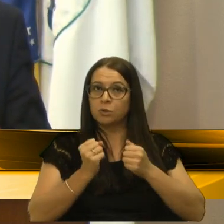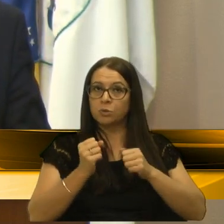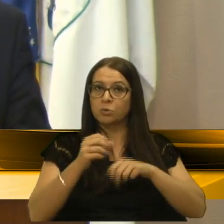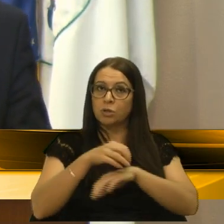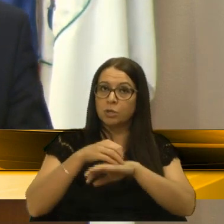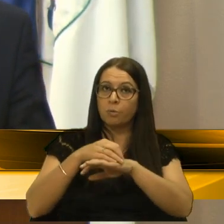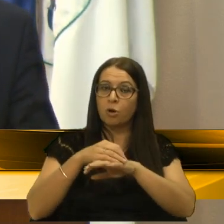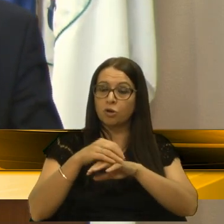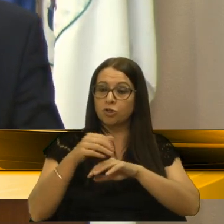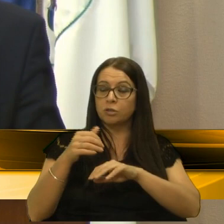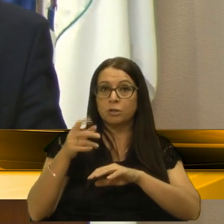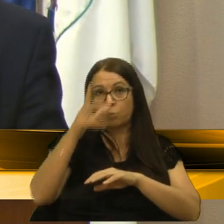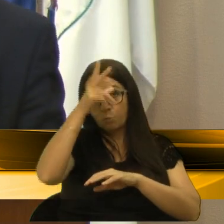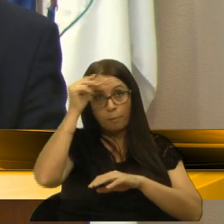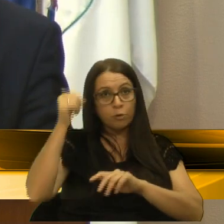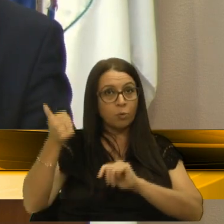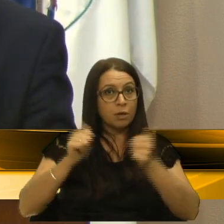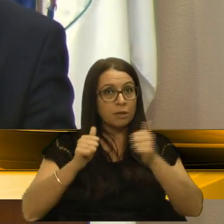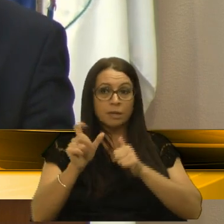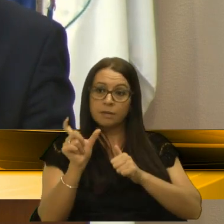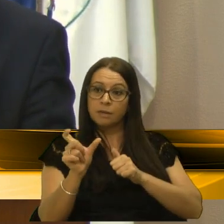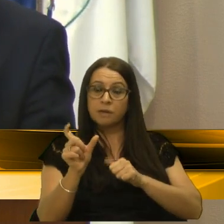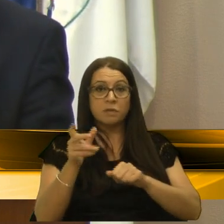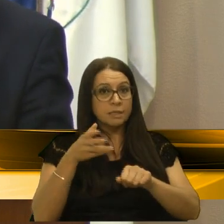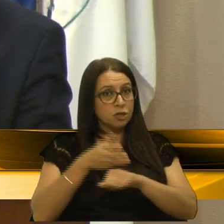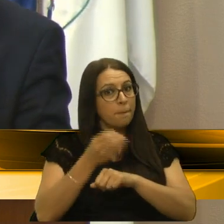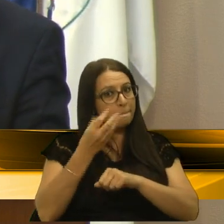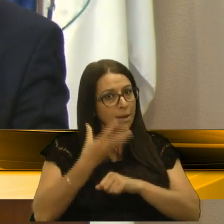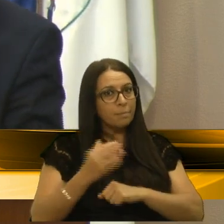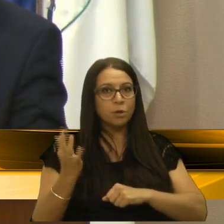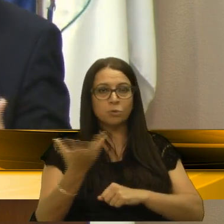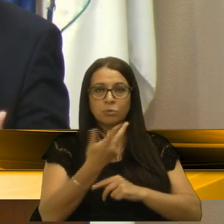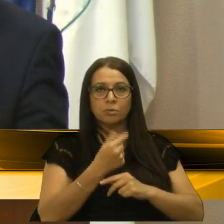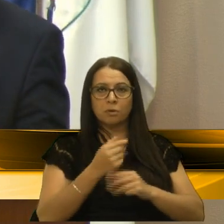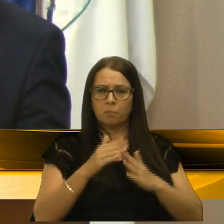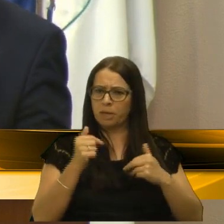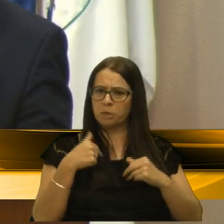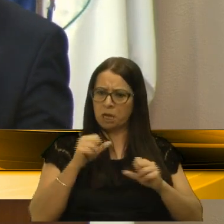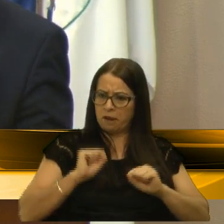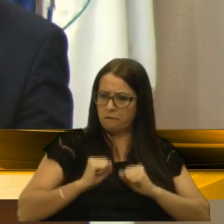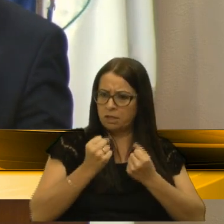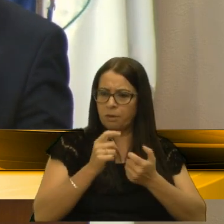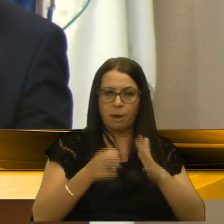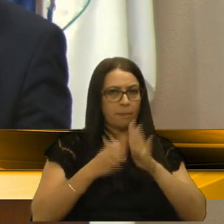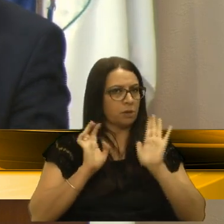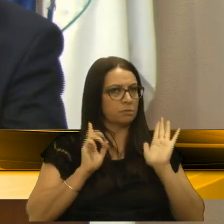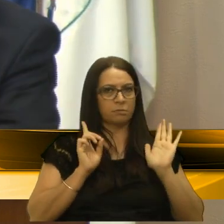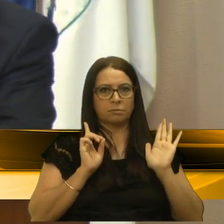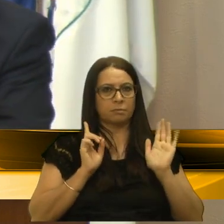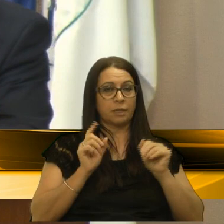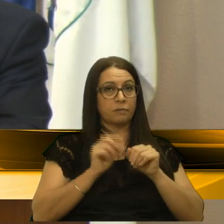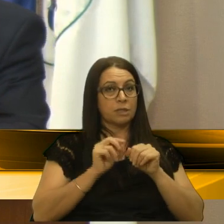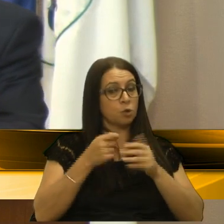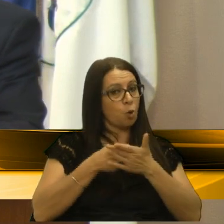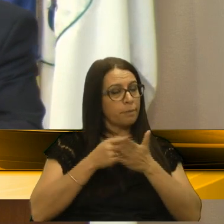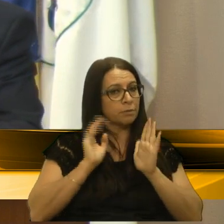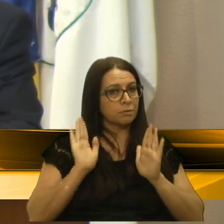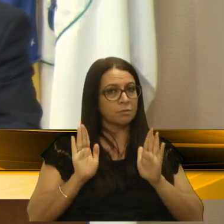de qualidade e com tarifas acessíveis. Mas não me peçam para vir aqui defender uma empresa. Ela está fazendo a sua